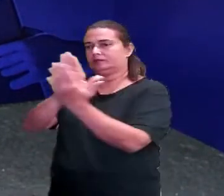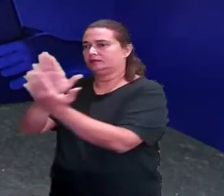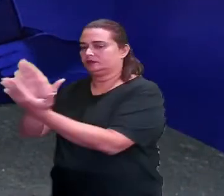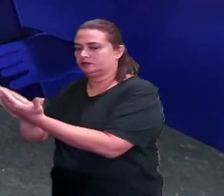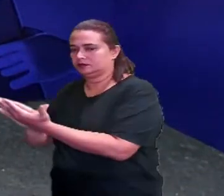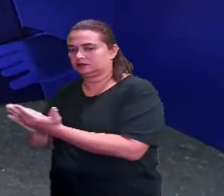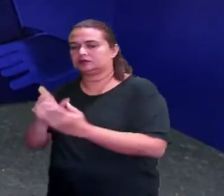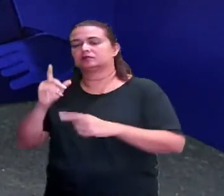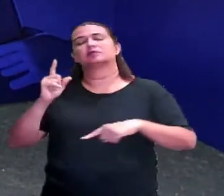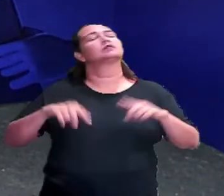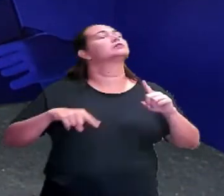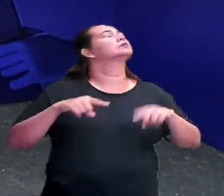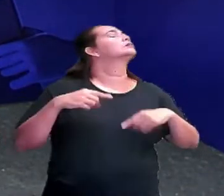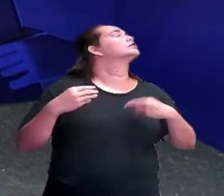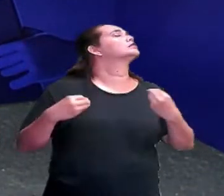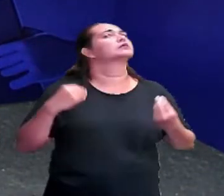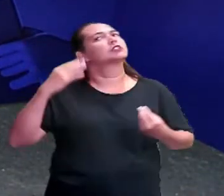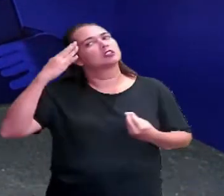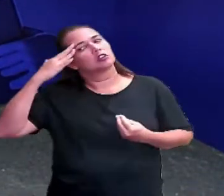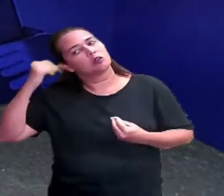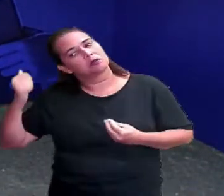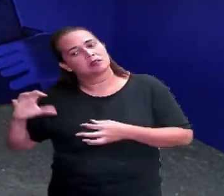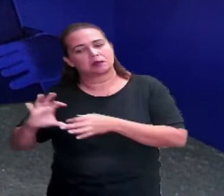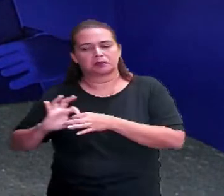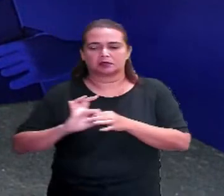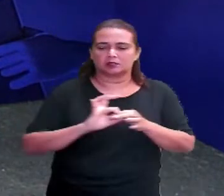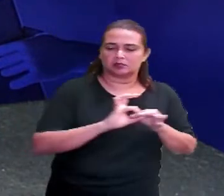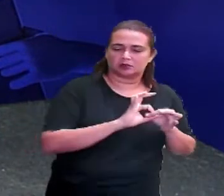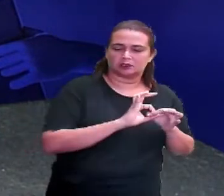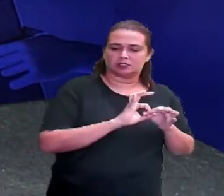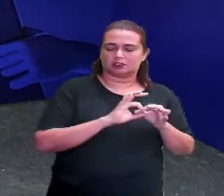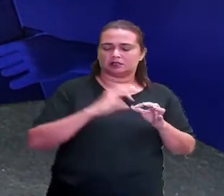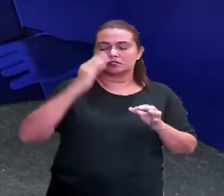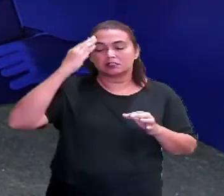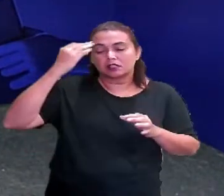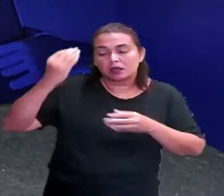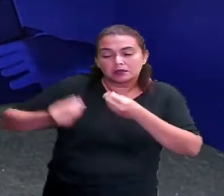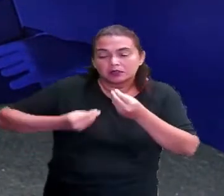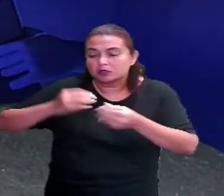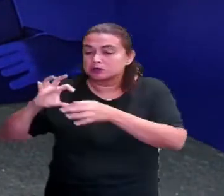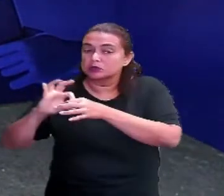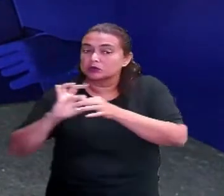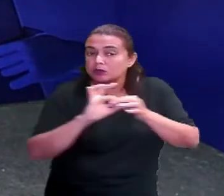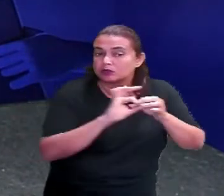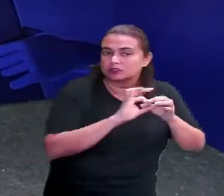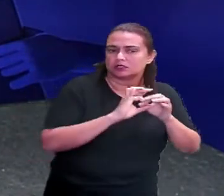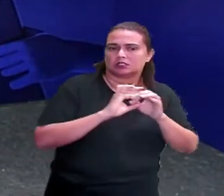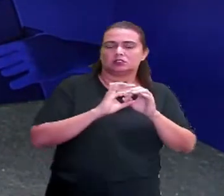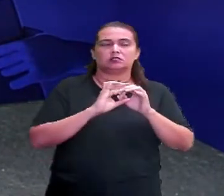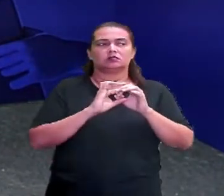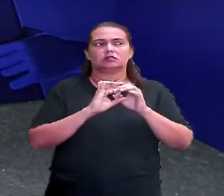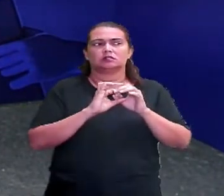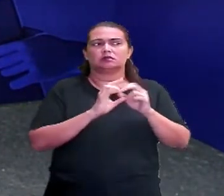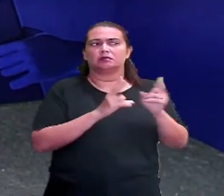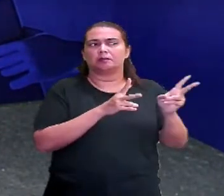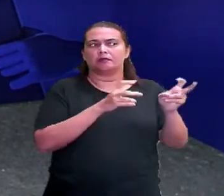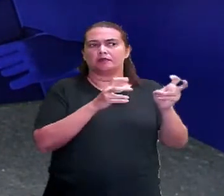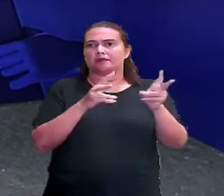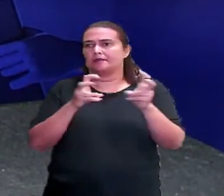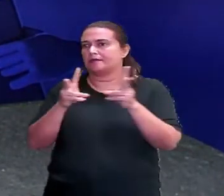é a conjuntura, é o contexto. Isso é que precisa ser levado muito em conta. Então,